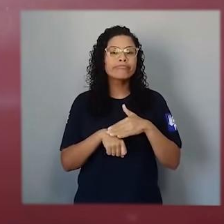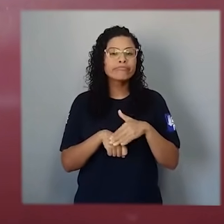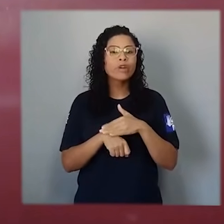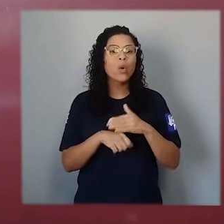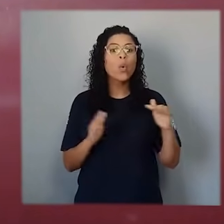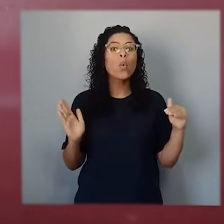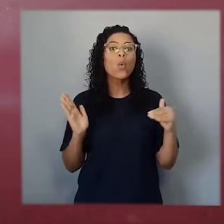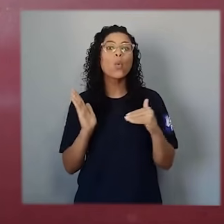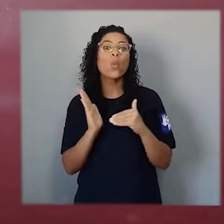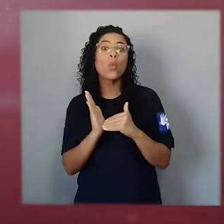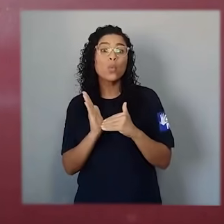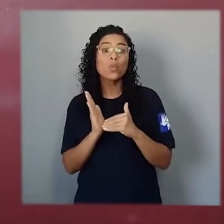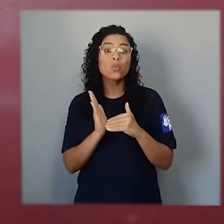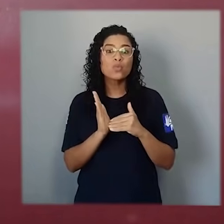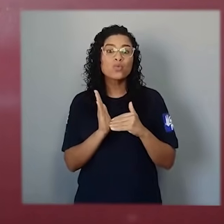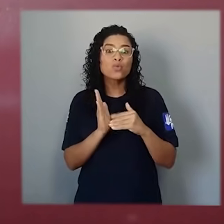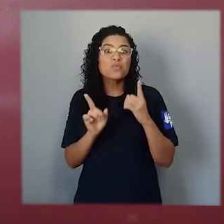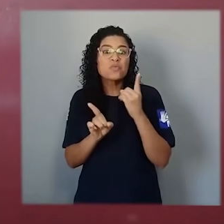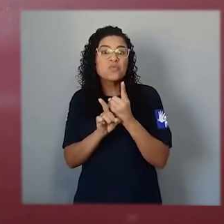nosso último encontro.